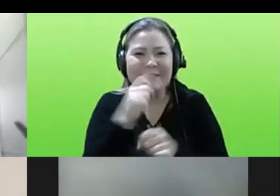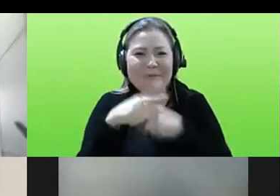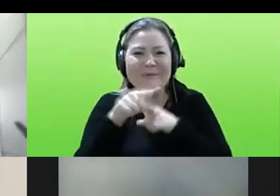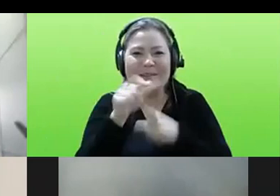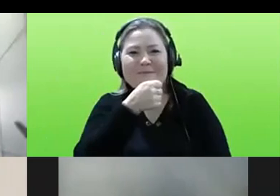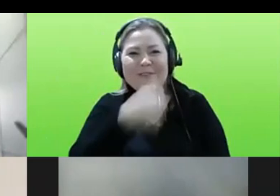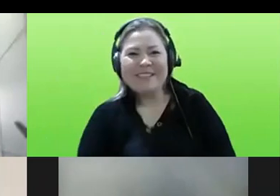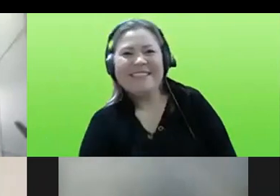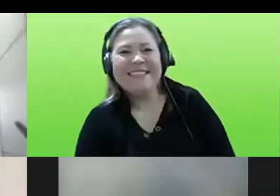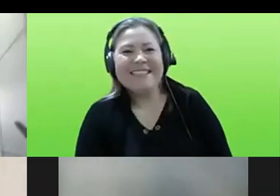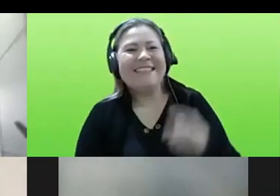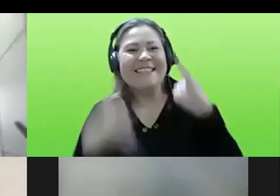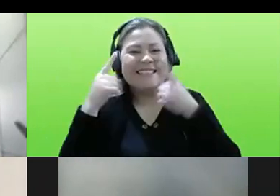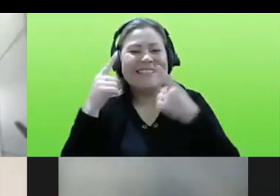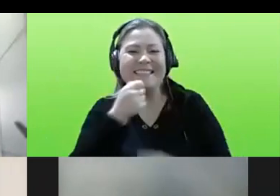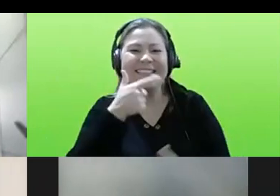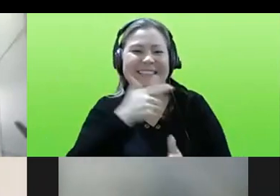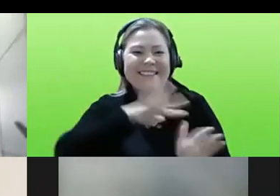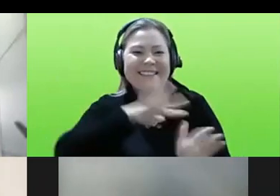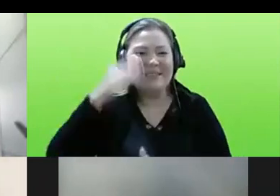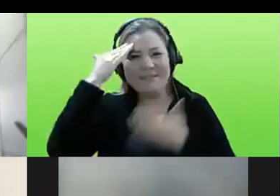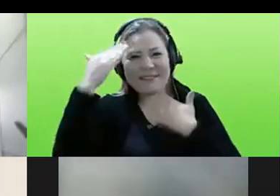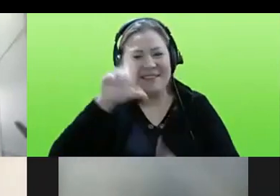Obrigado, Lara. Darlan.